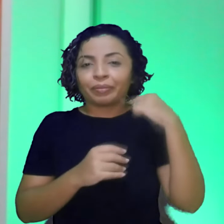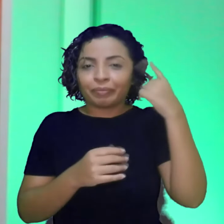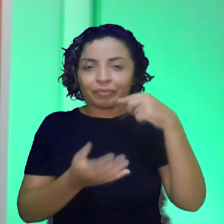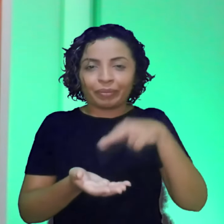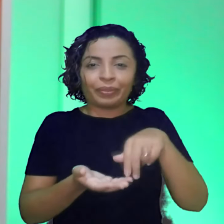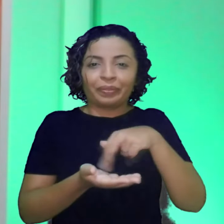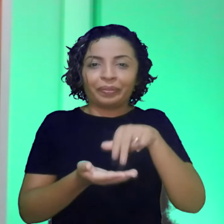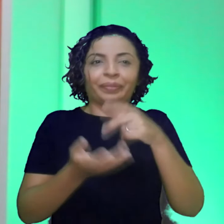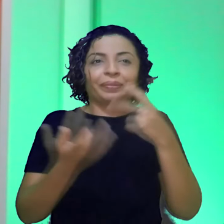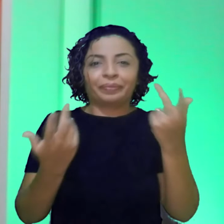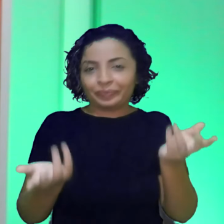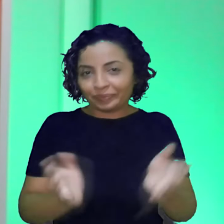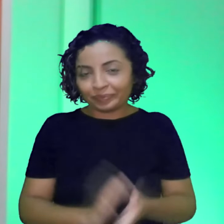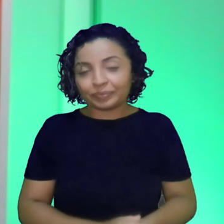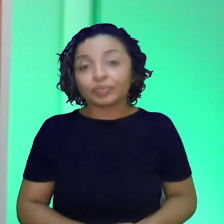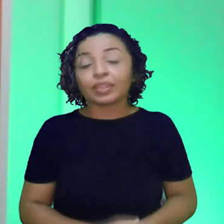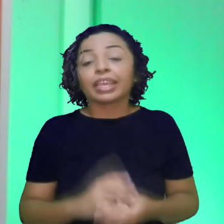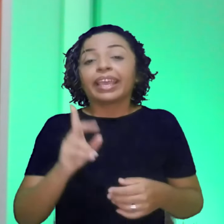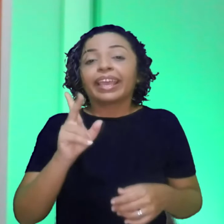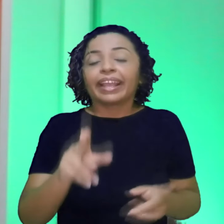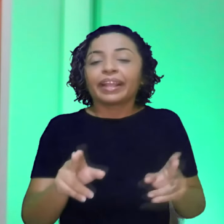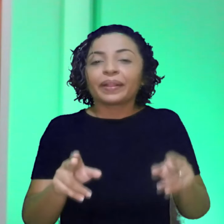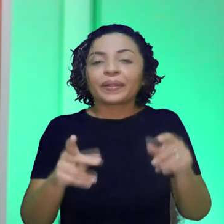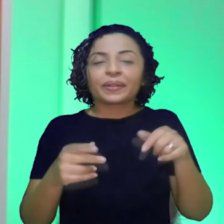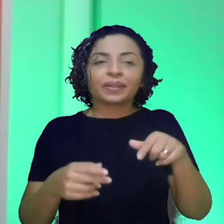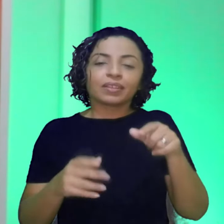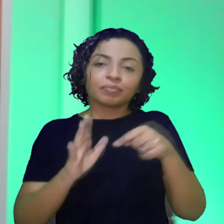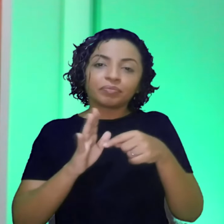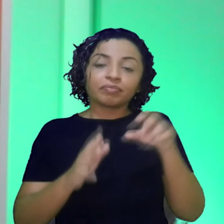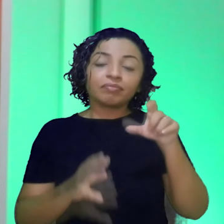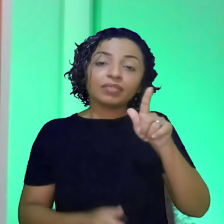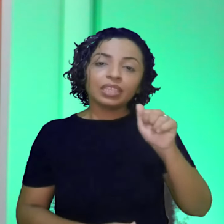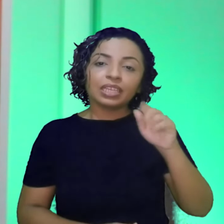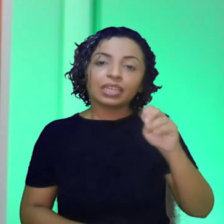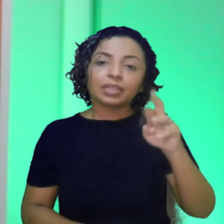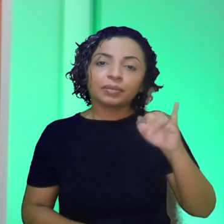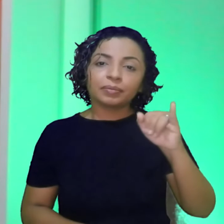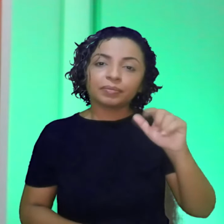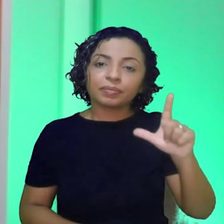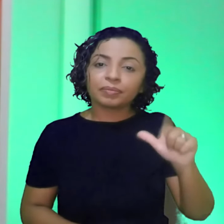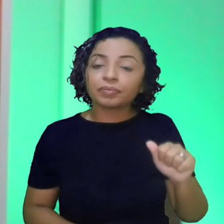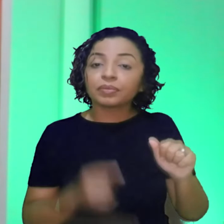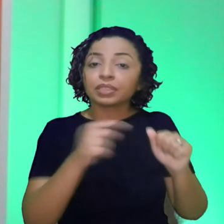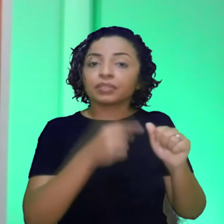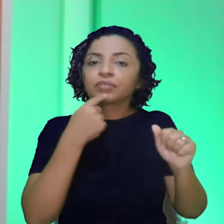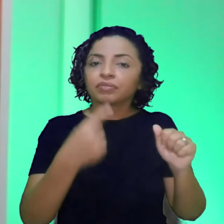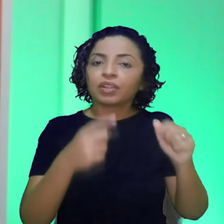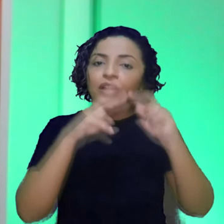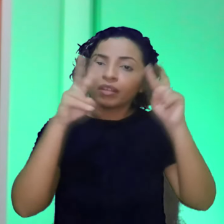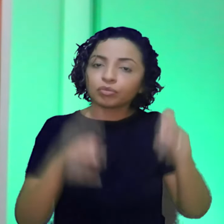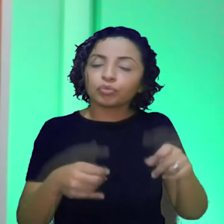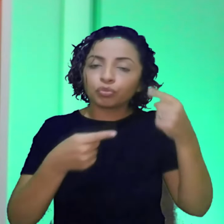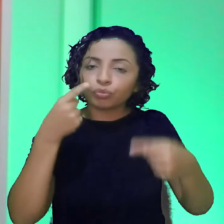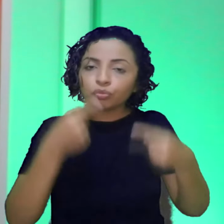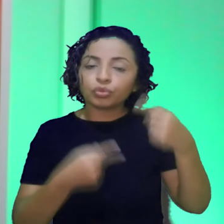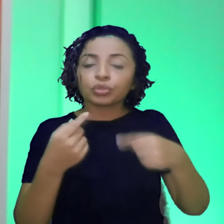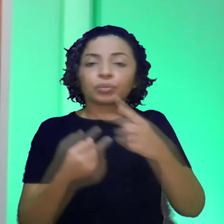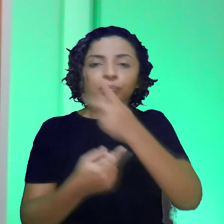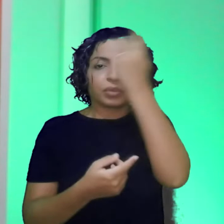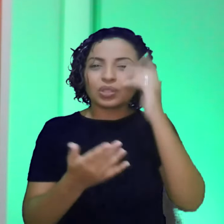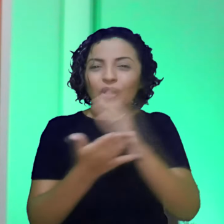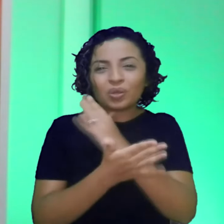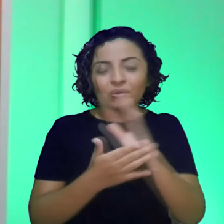enfim, o primeiro livro da Gabriela Prioli responde a essas questões imprescindíveis para a compreensão do funcionamento da política, mas que